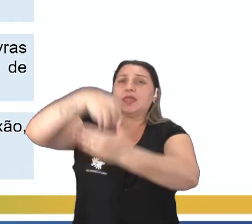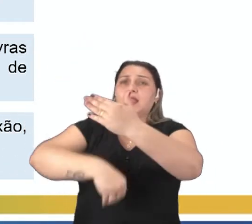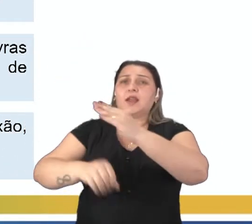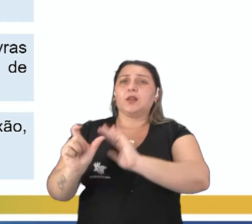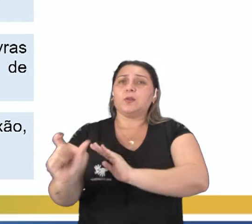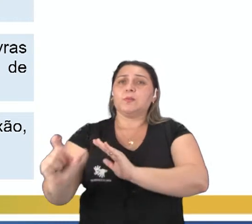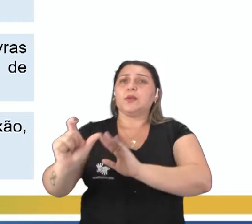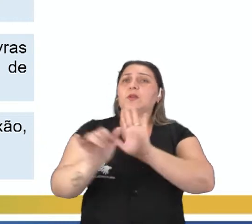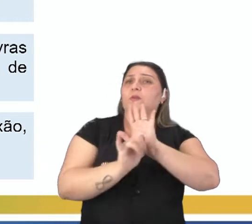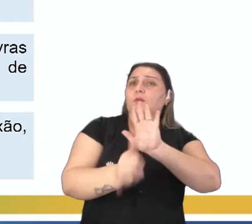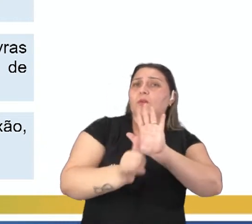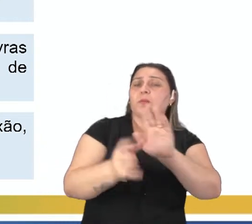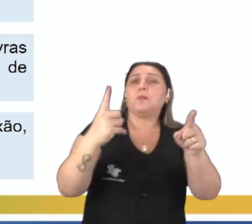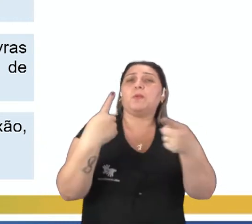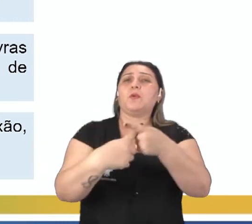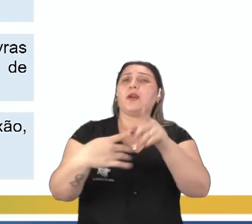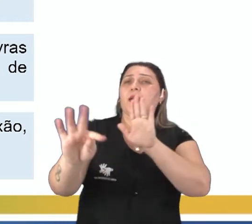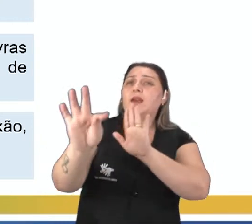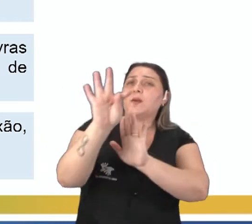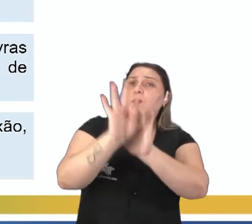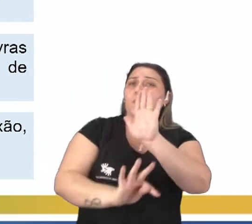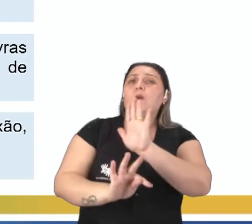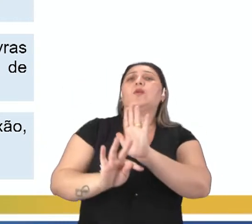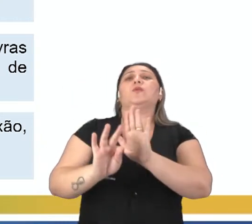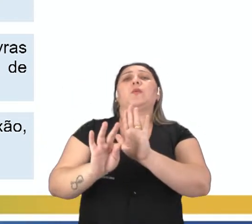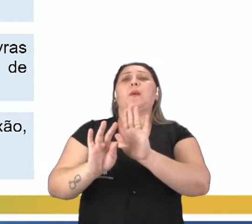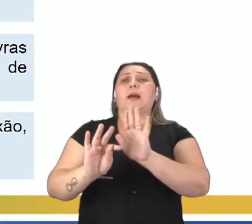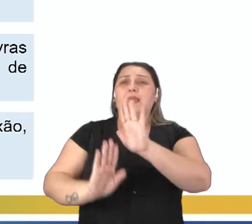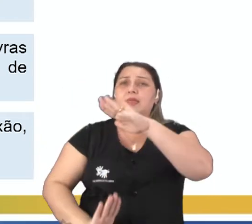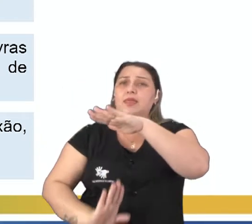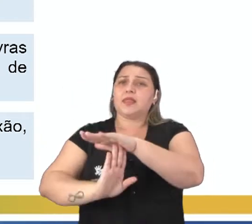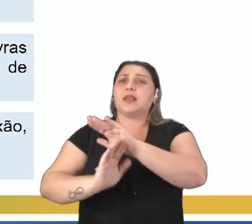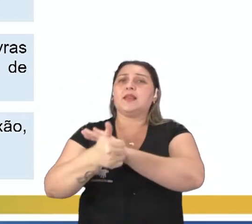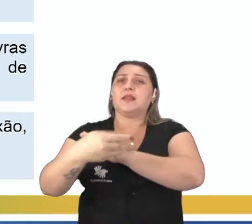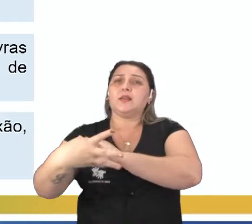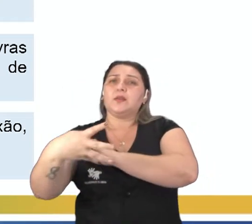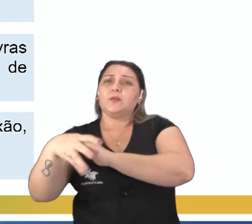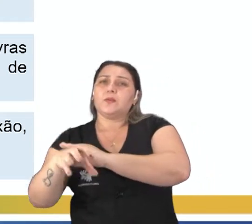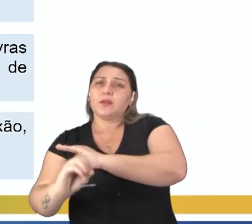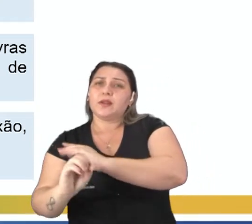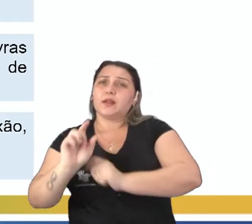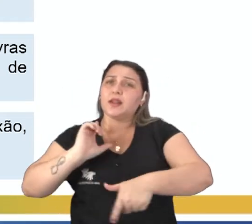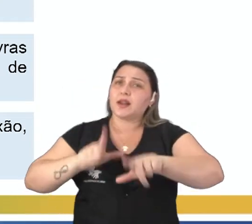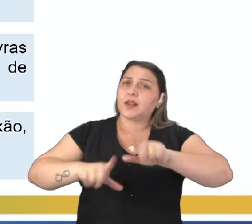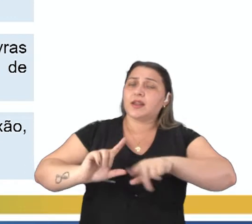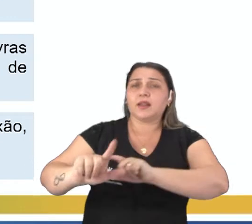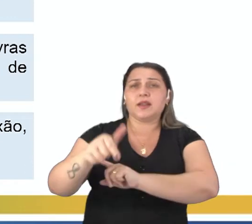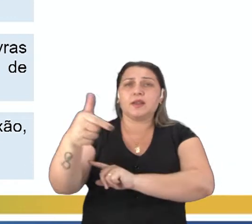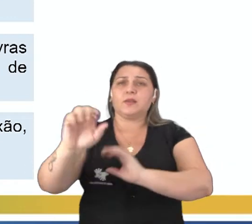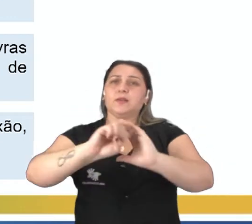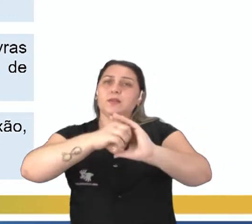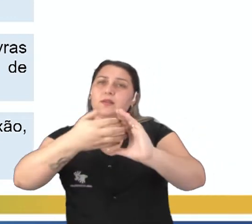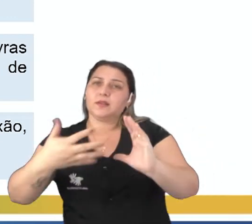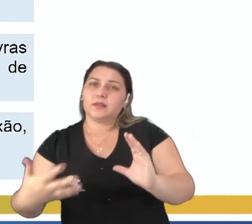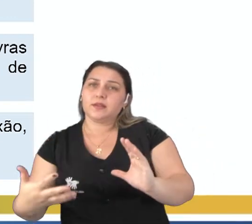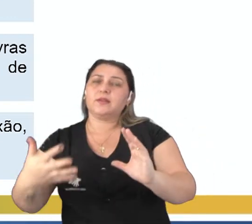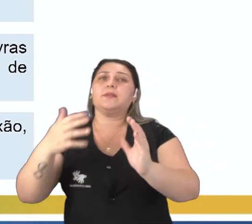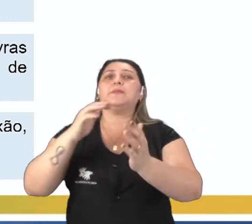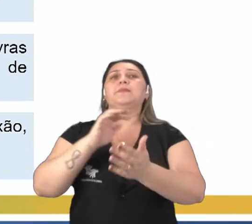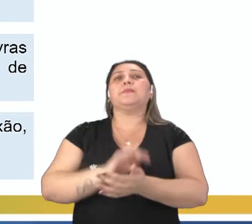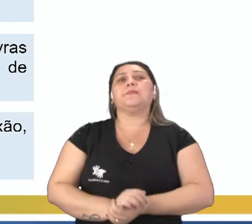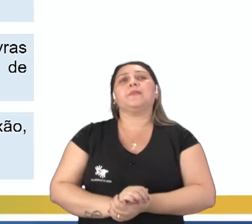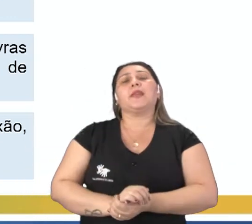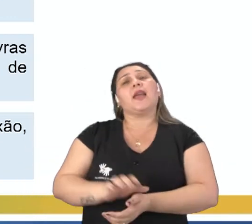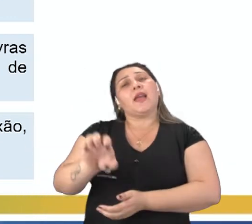microconto, porque se trata de um texto com no máximo 140 caracteres. E a outra característica é